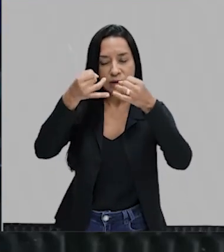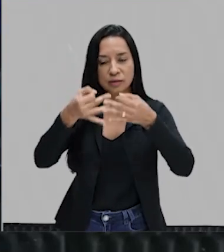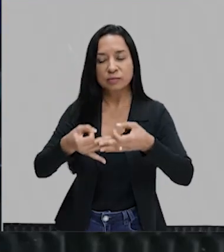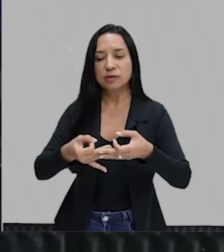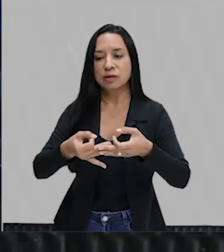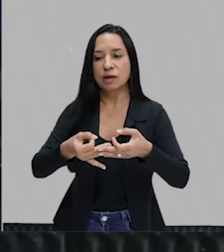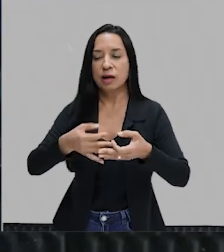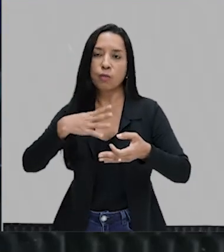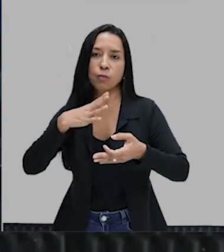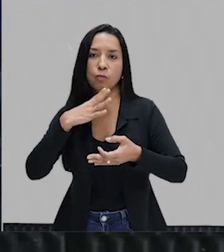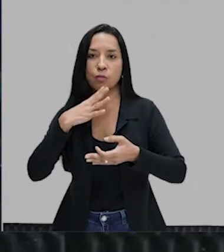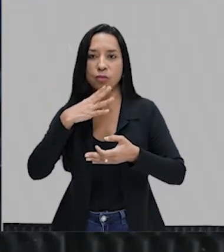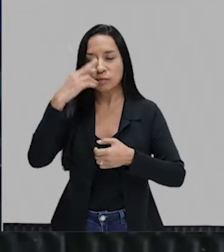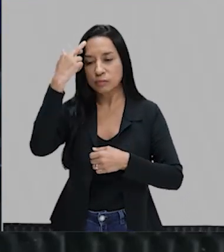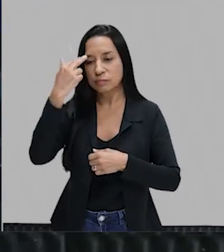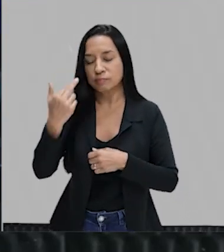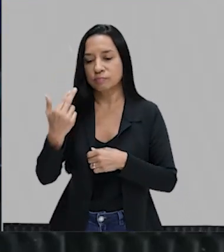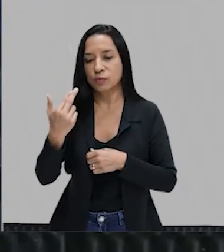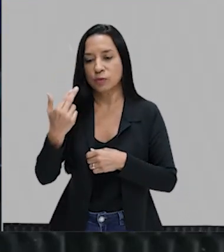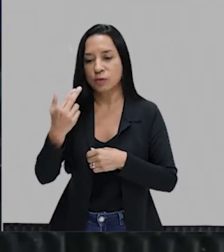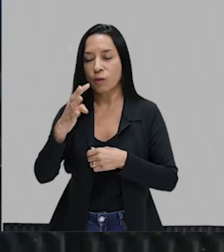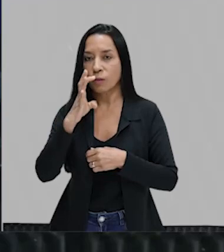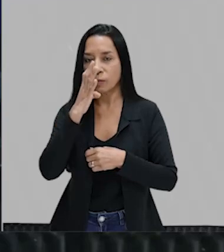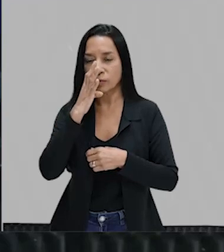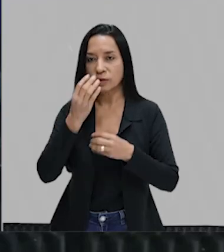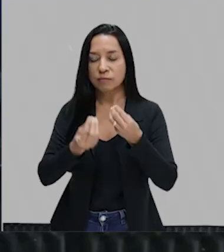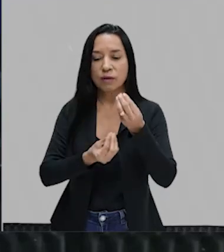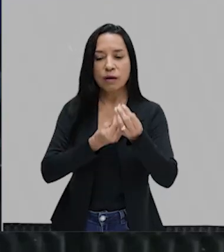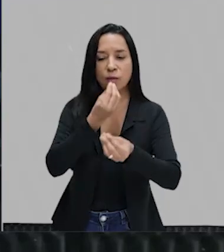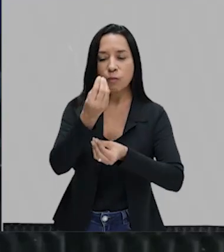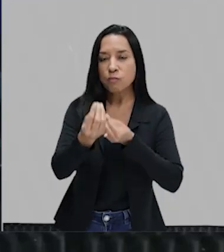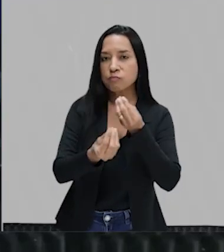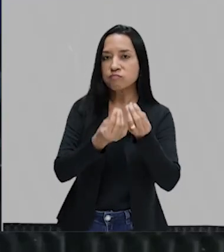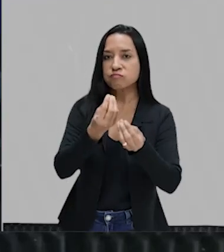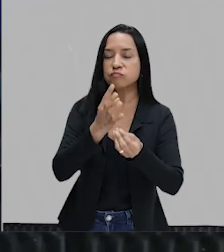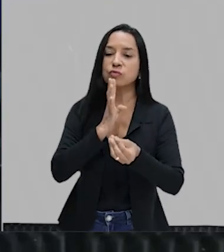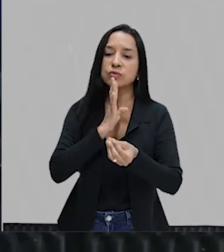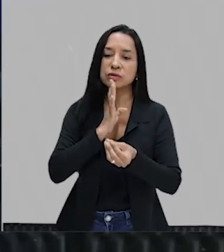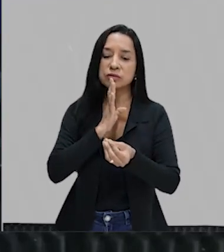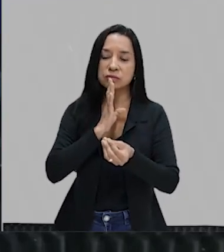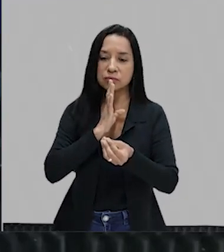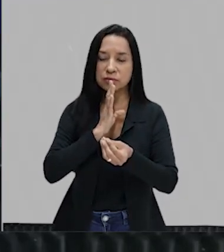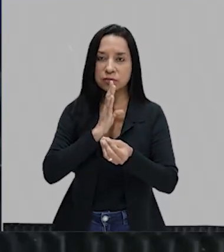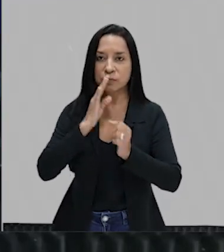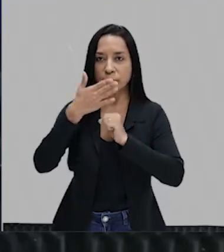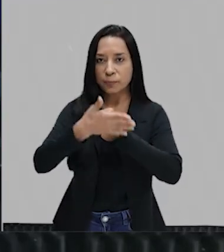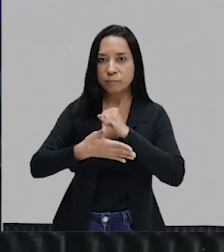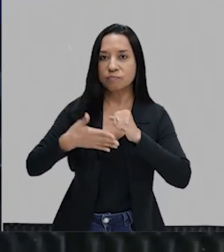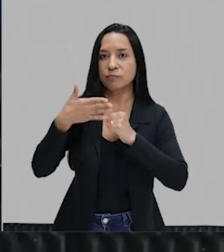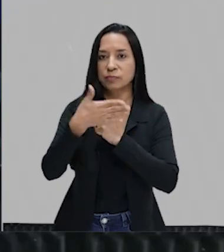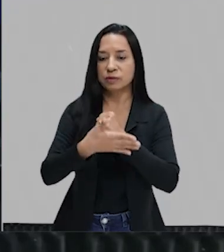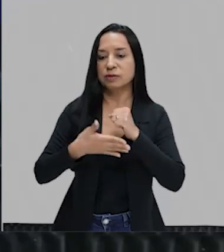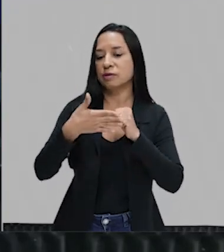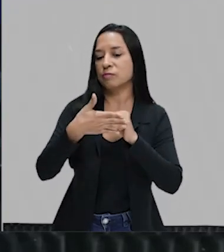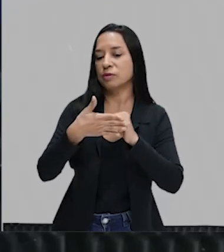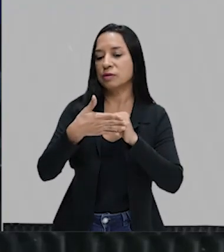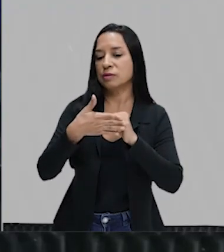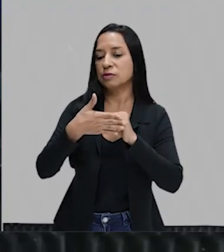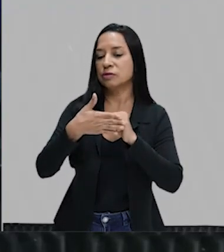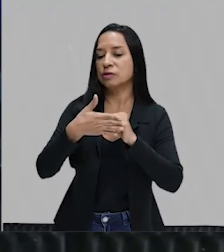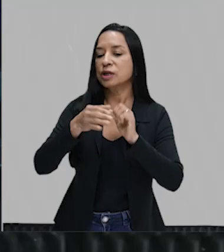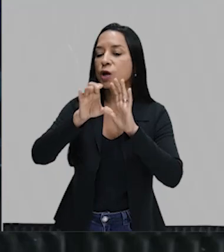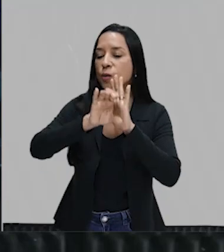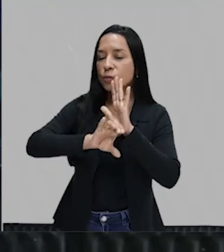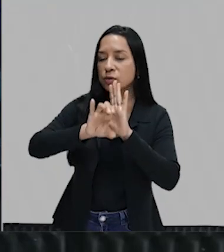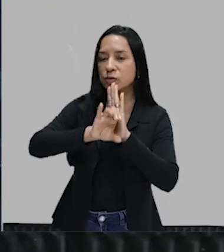é como é que esse conhecimento histórico ele vai basicamente se definindo.